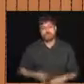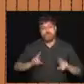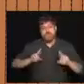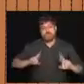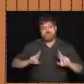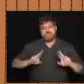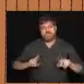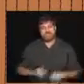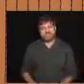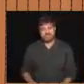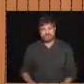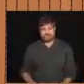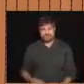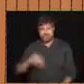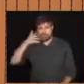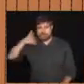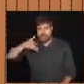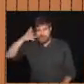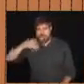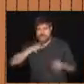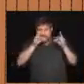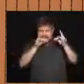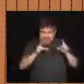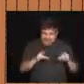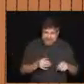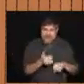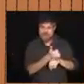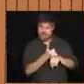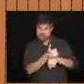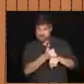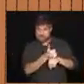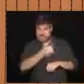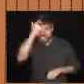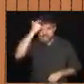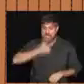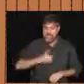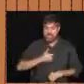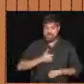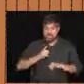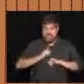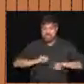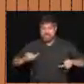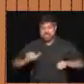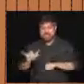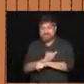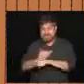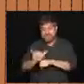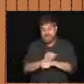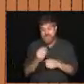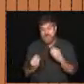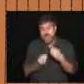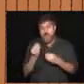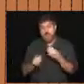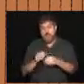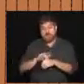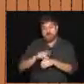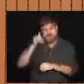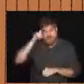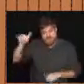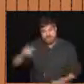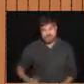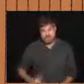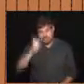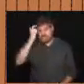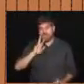diferentemente da parte técnica que foi detalhada aqui, eu vou falar sobre as medidas, mas a minha vinda aqui hoje, ela tem um